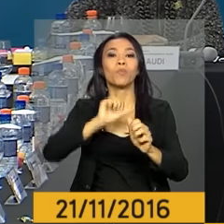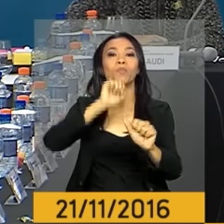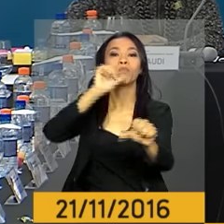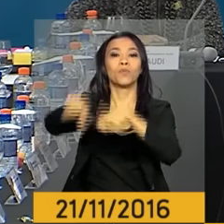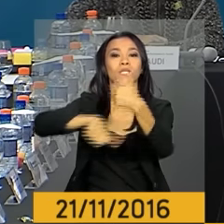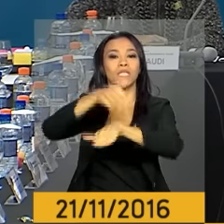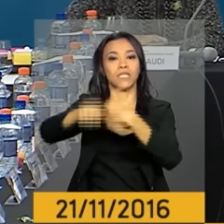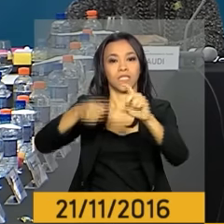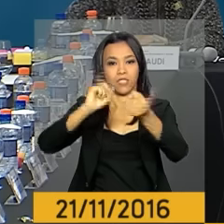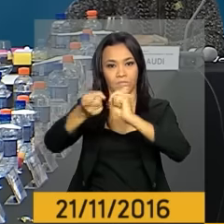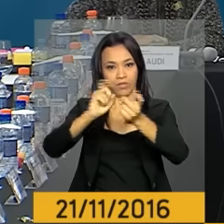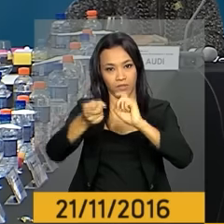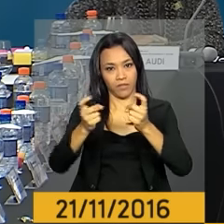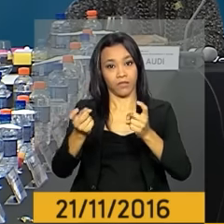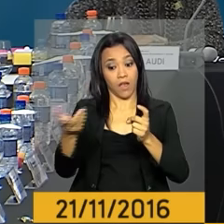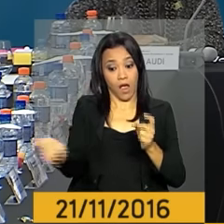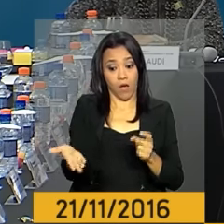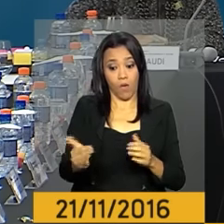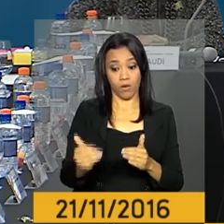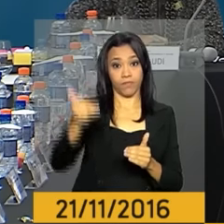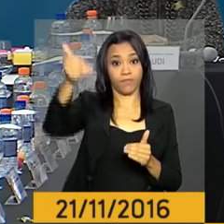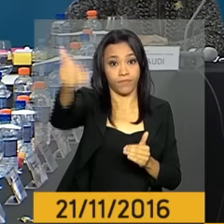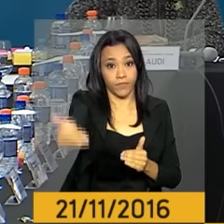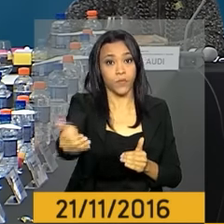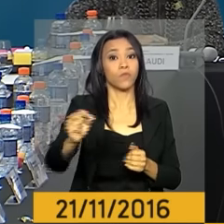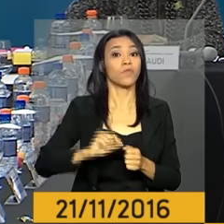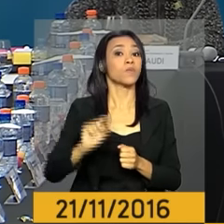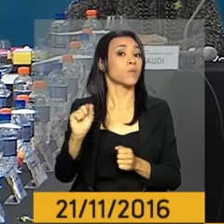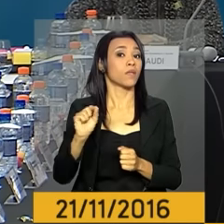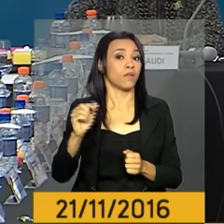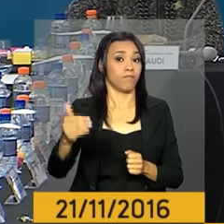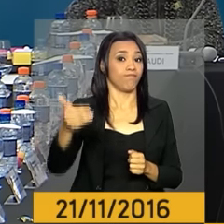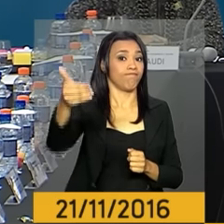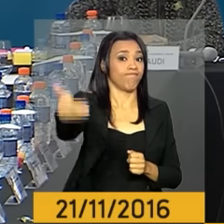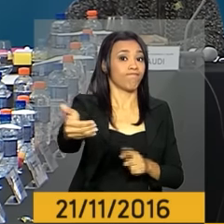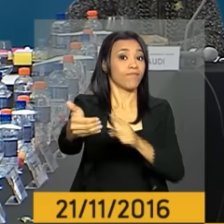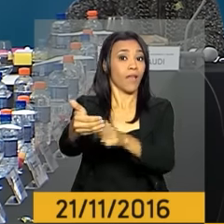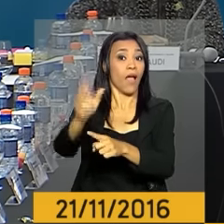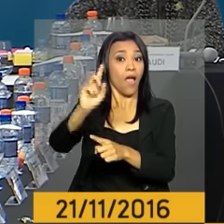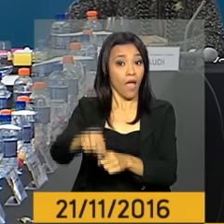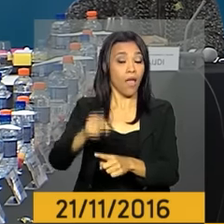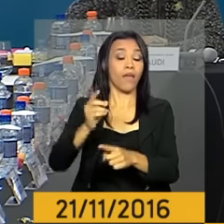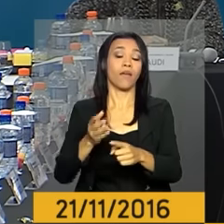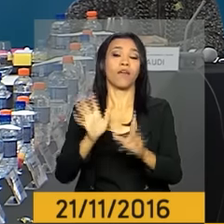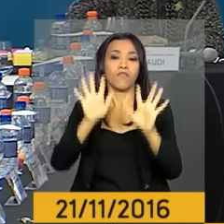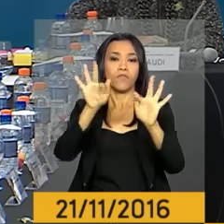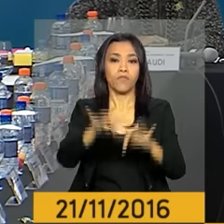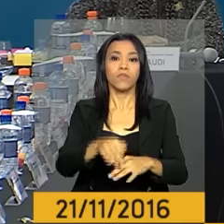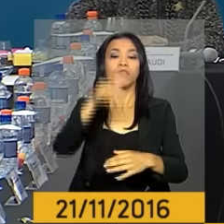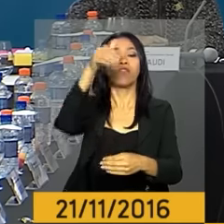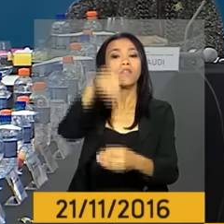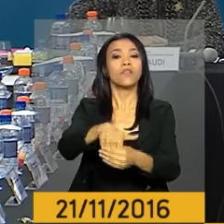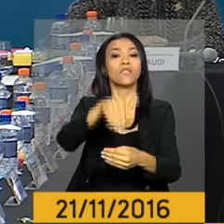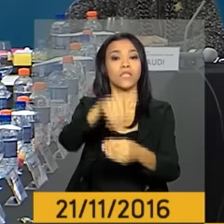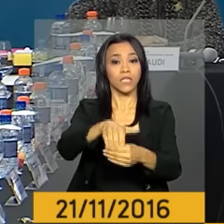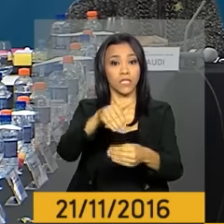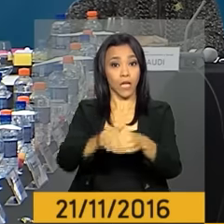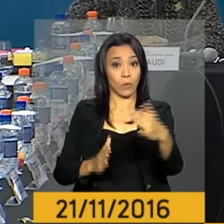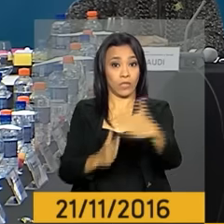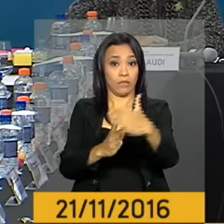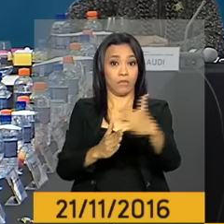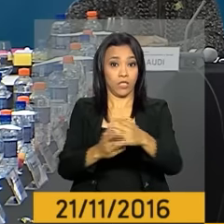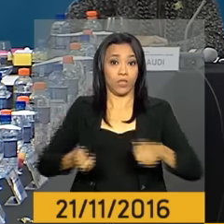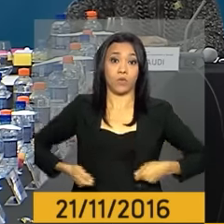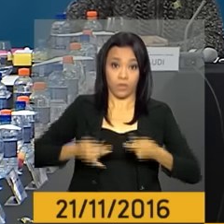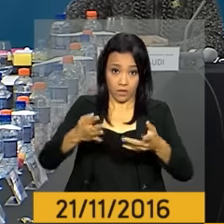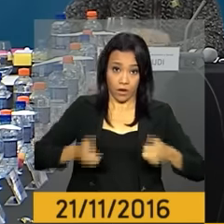Nossa primeira etapa agora é concluir a aprovação do teto dos gastos públicos. Já tivemos, aliás,